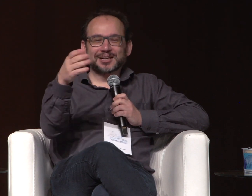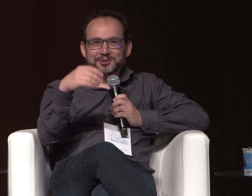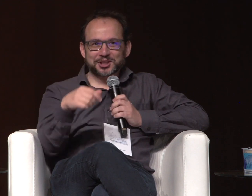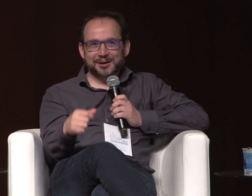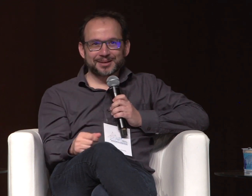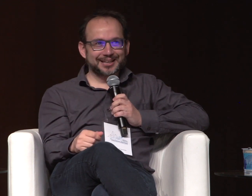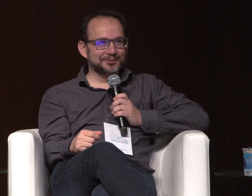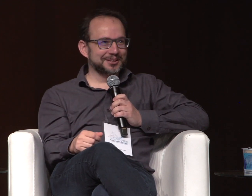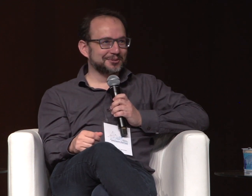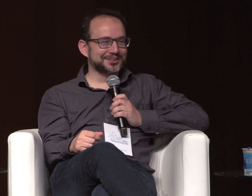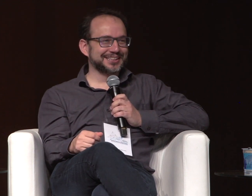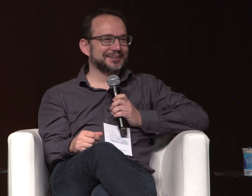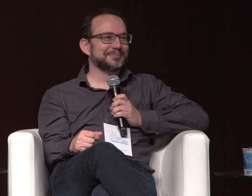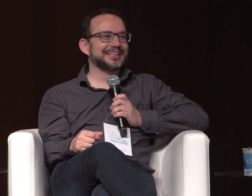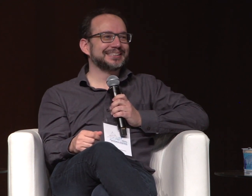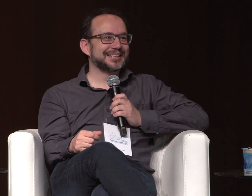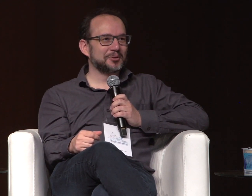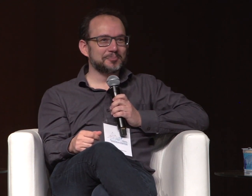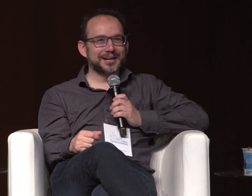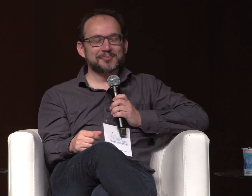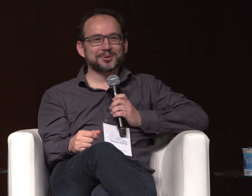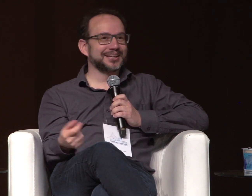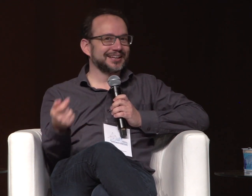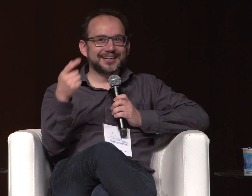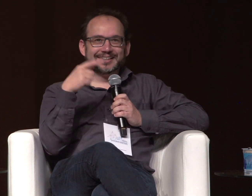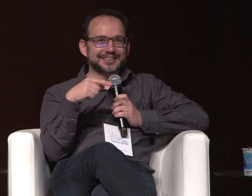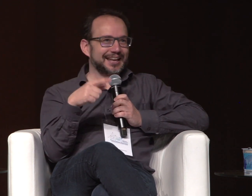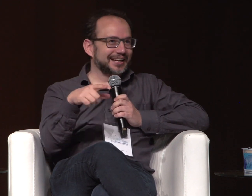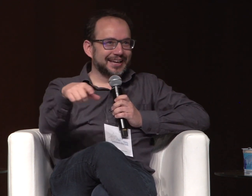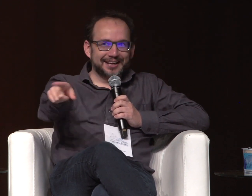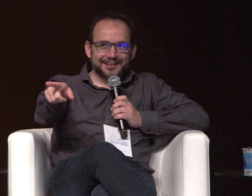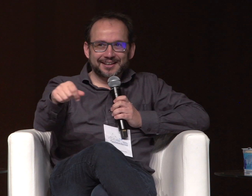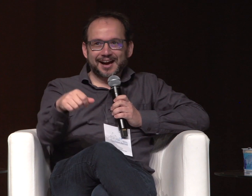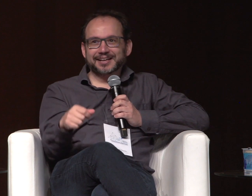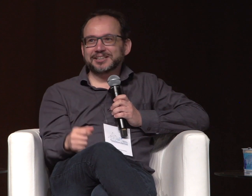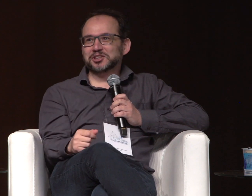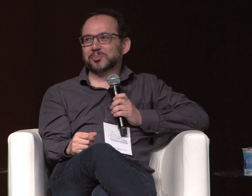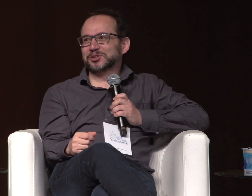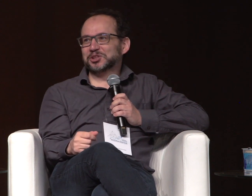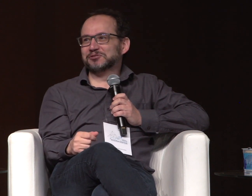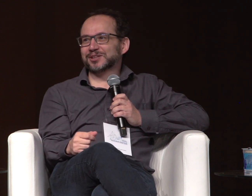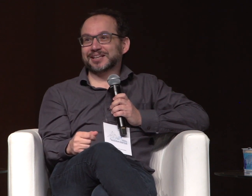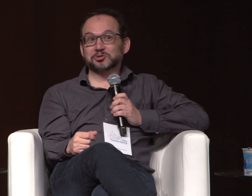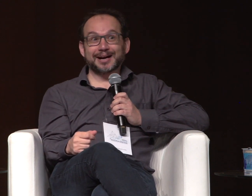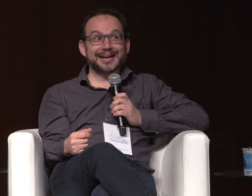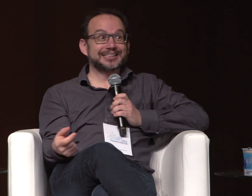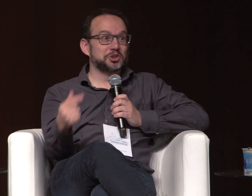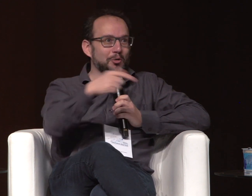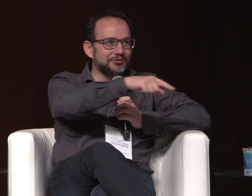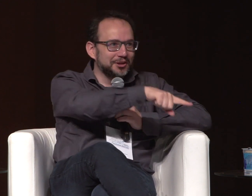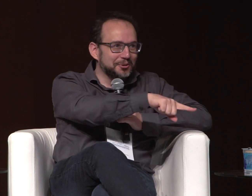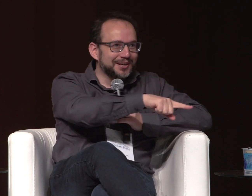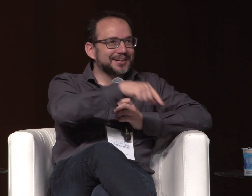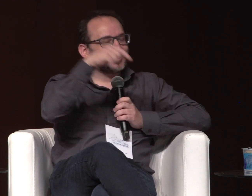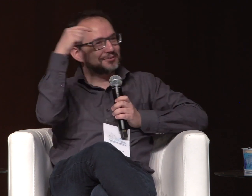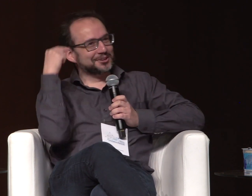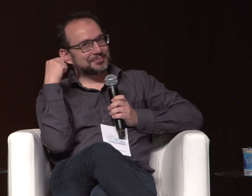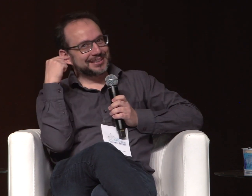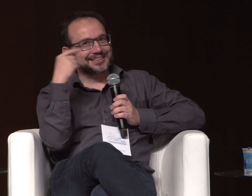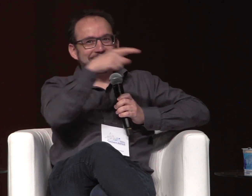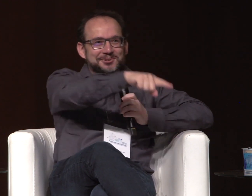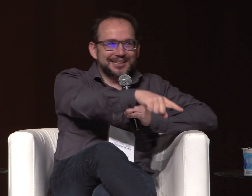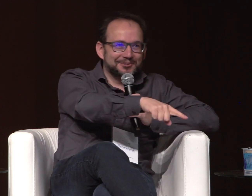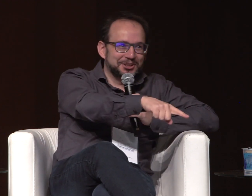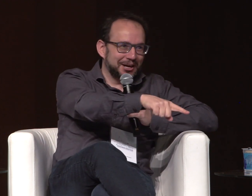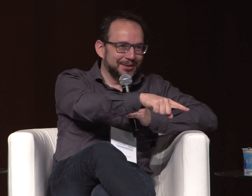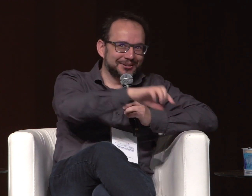o secador de cabelo que você precisa comprar porque, sei lá, aquele dispositivo que está na sua casa te ouviu e você